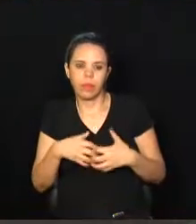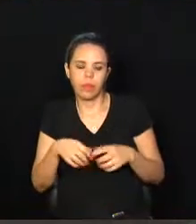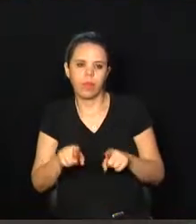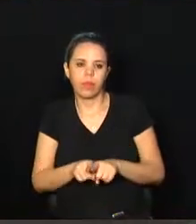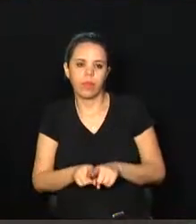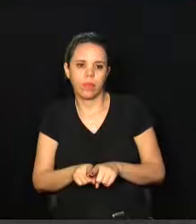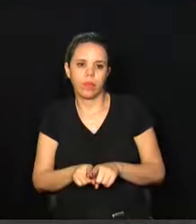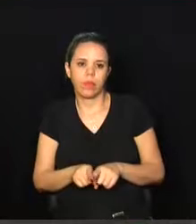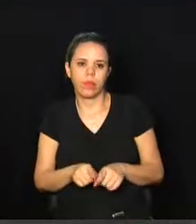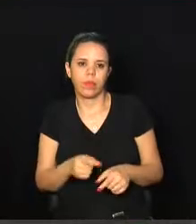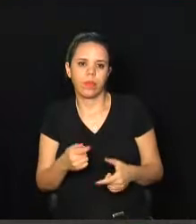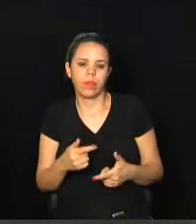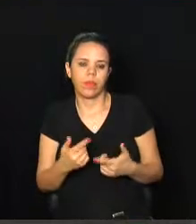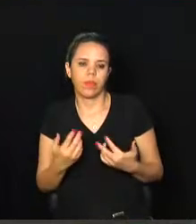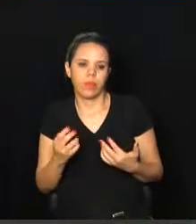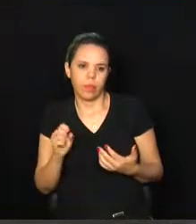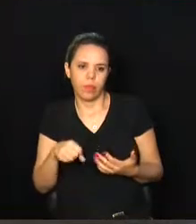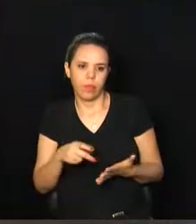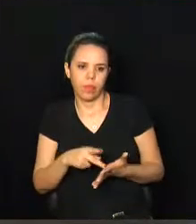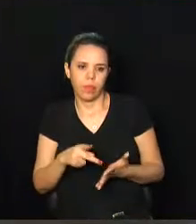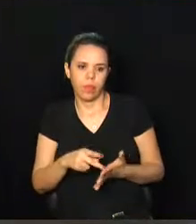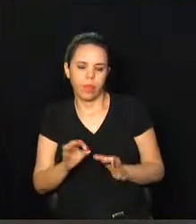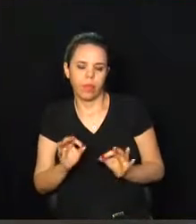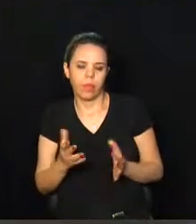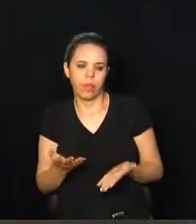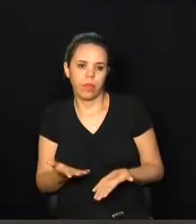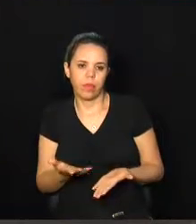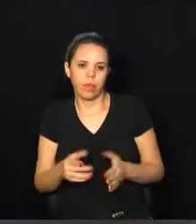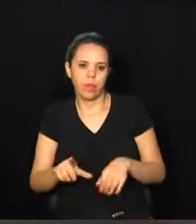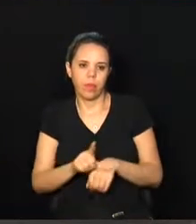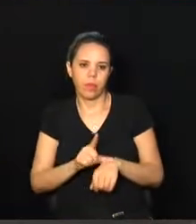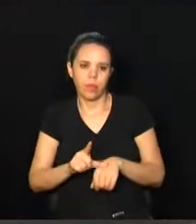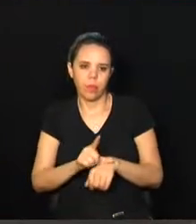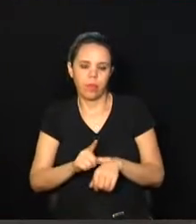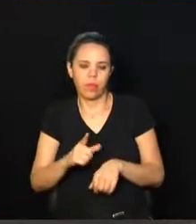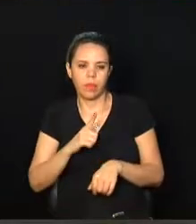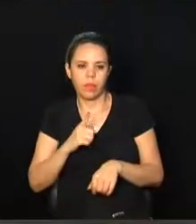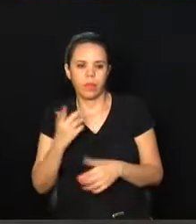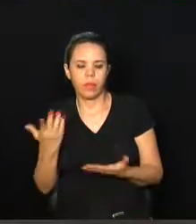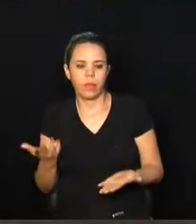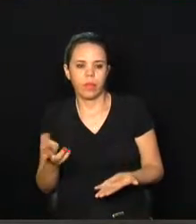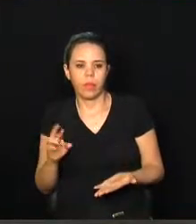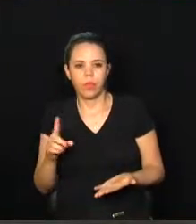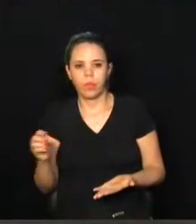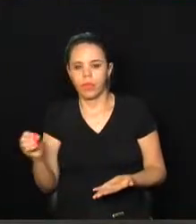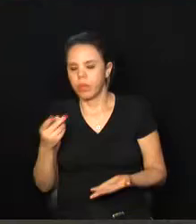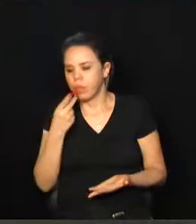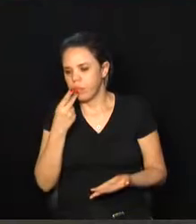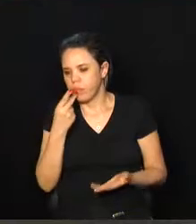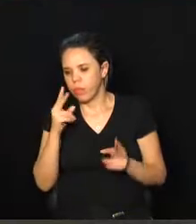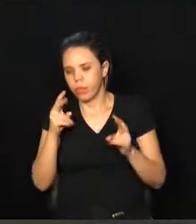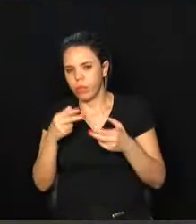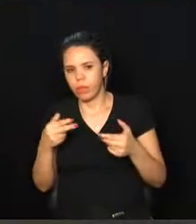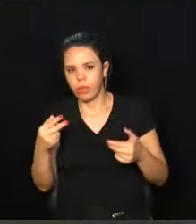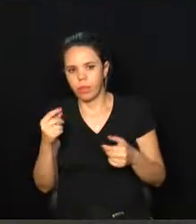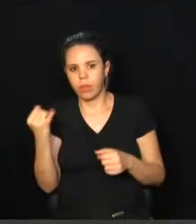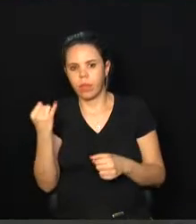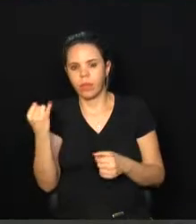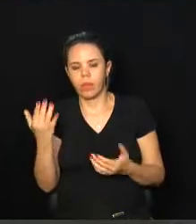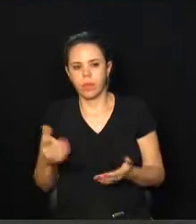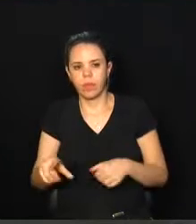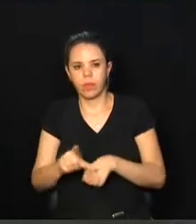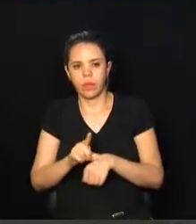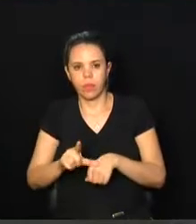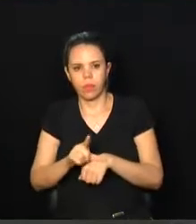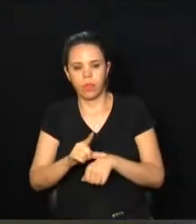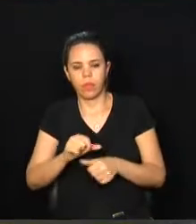A causa é, sem dúvida nenhuma, a legislação que a gente tem. O Ricardo tocou num aspecto muito importante, que a